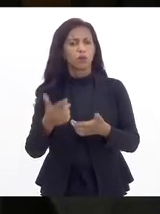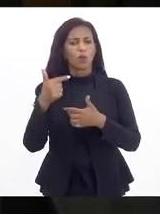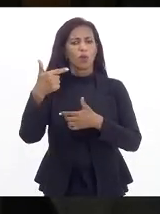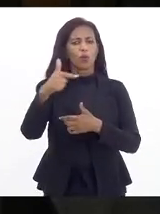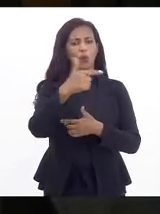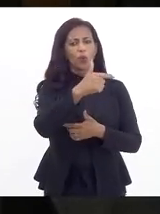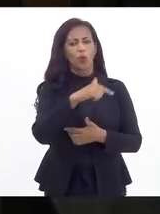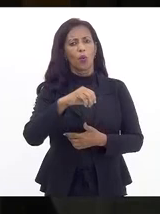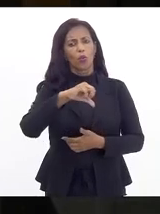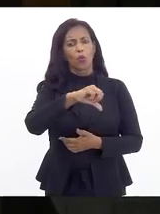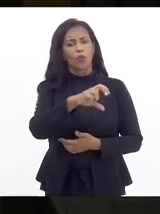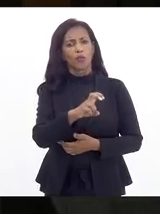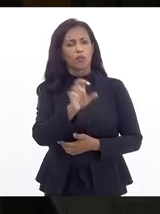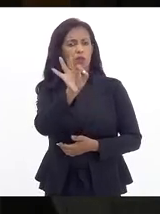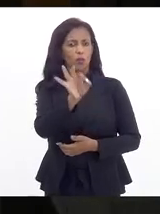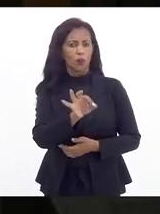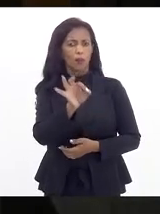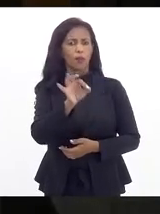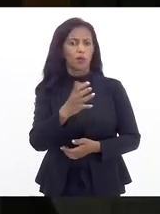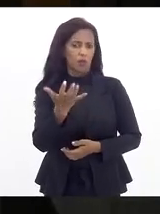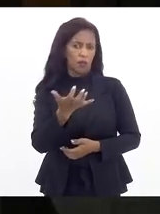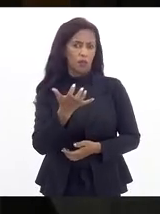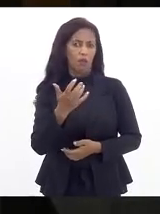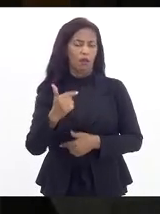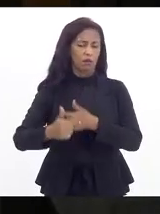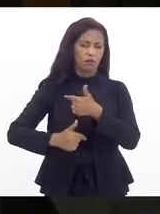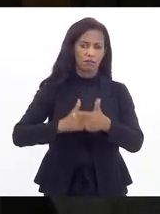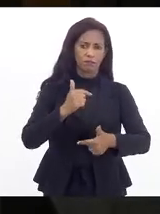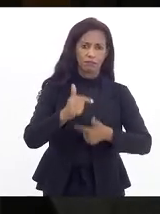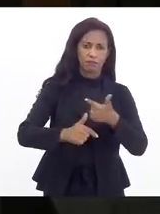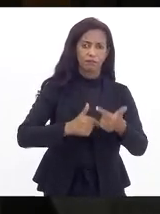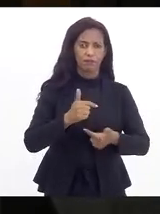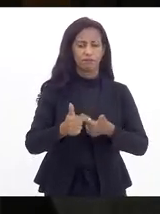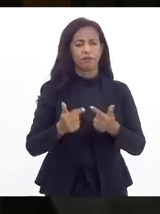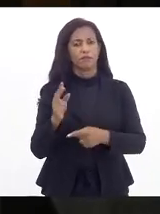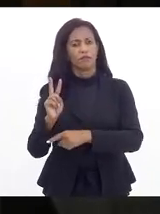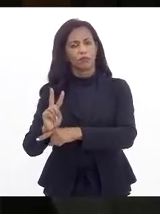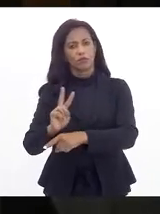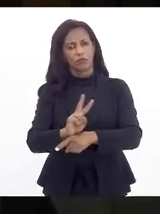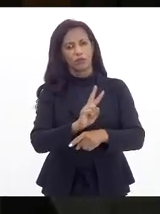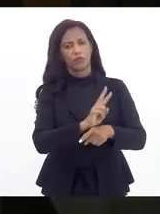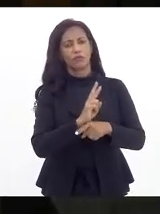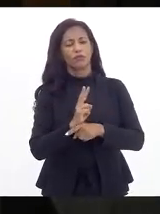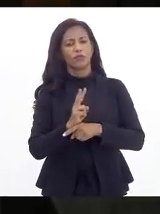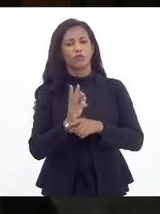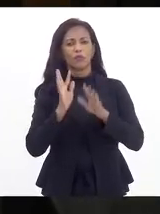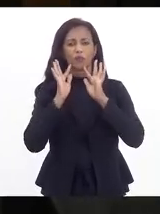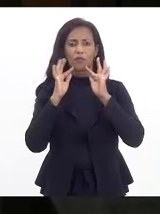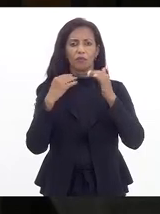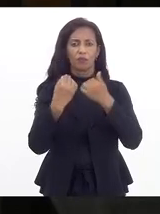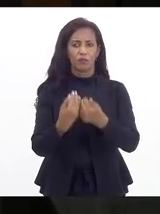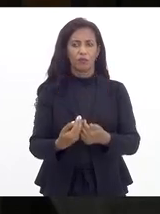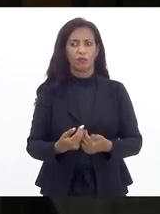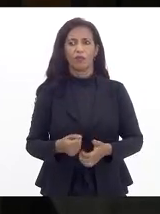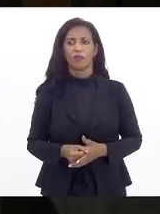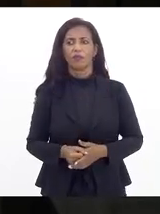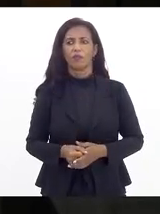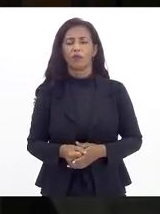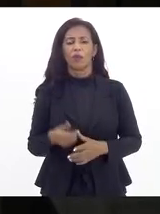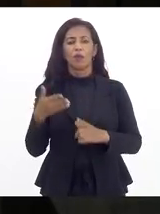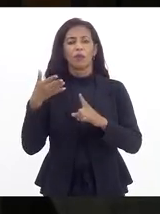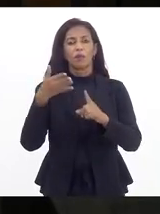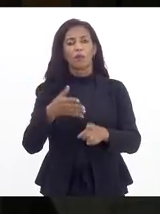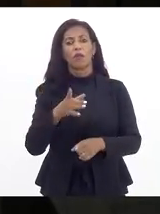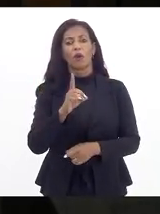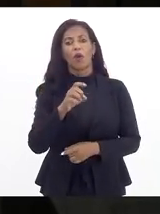outros 95% que ali estão hoje sustentando a sua família. Me refiro aos donos